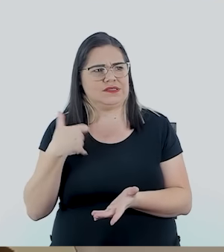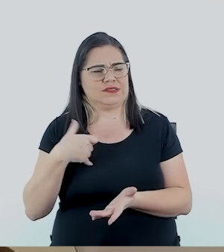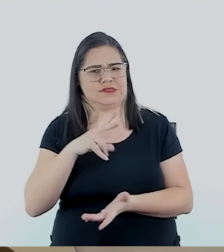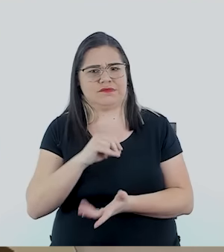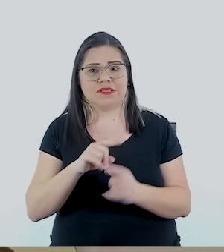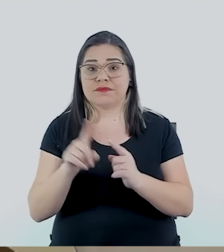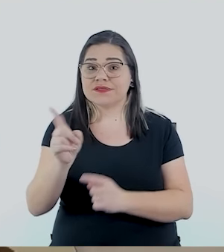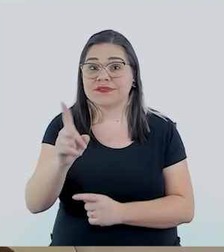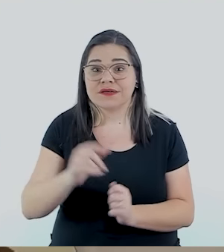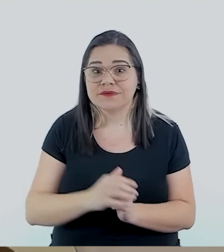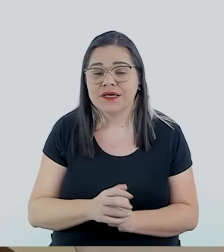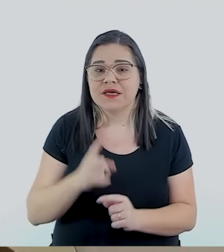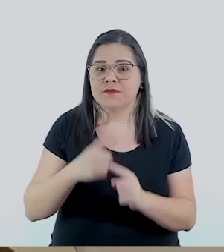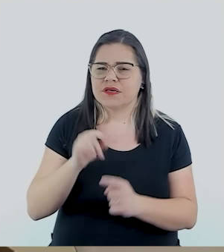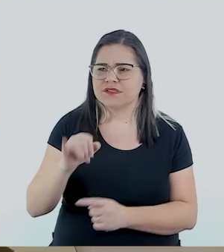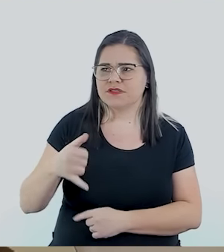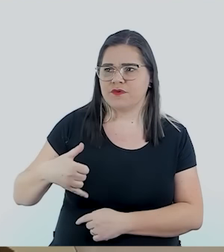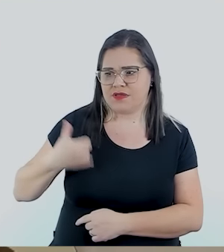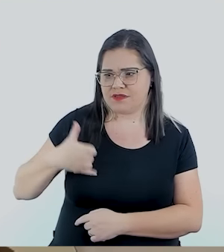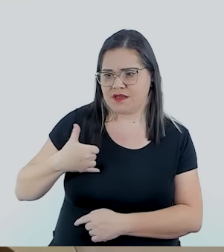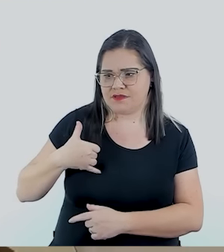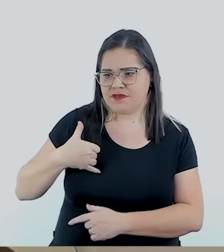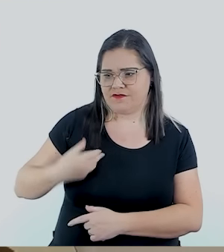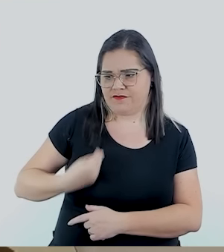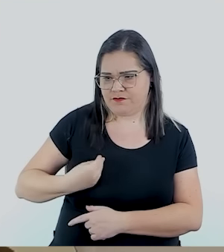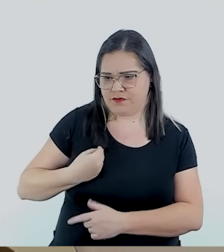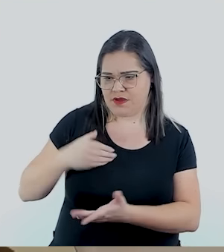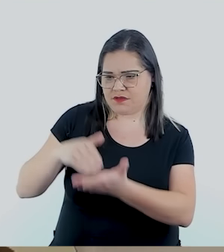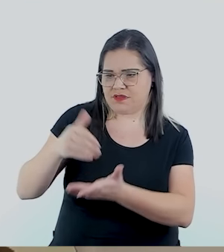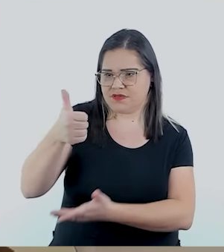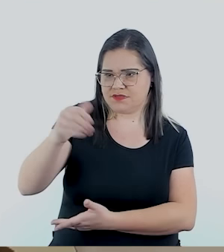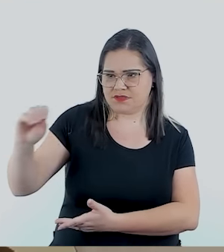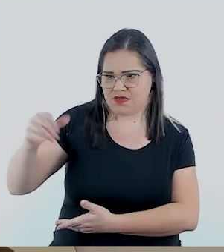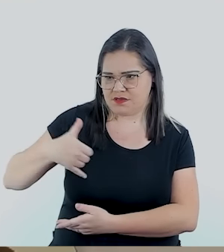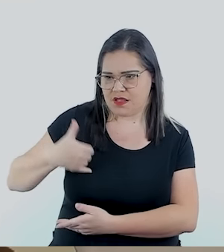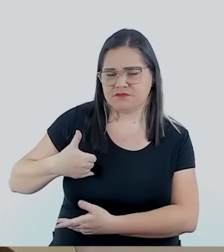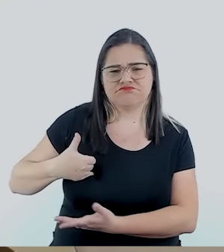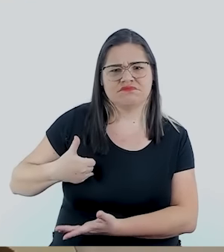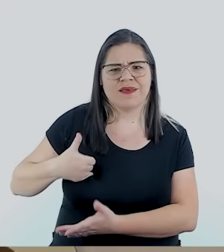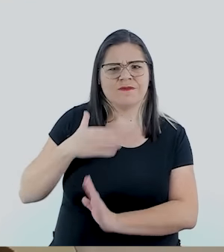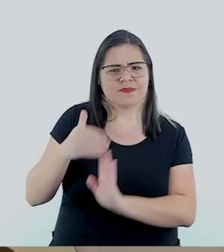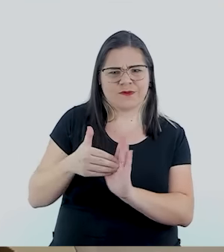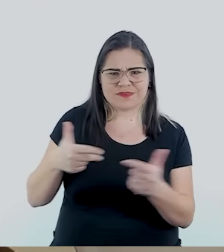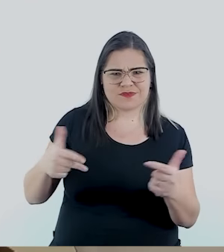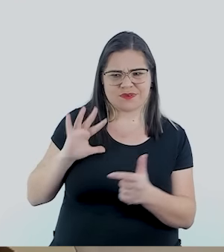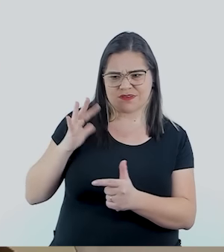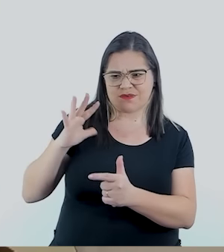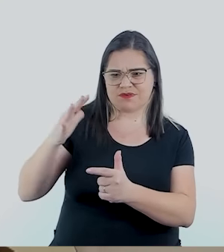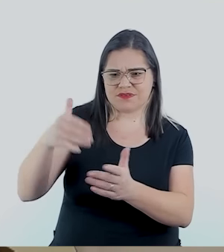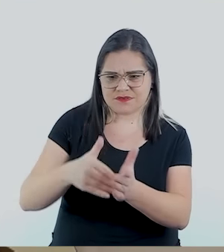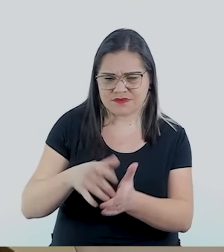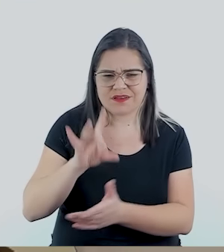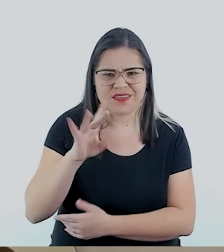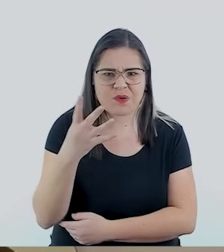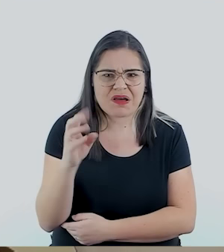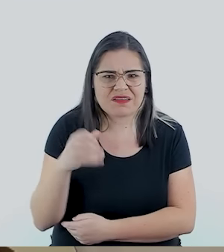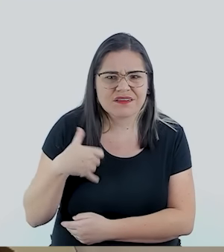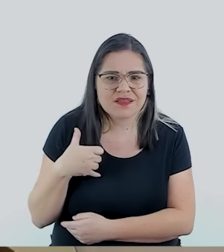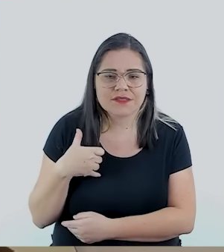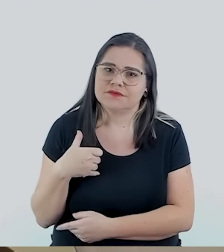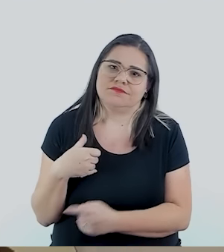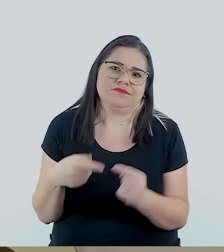ver não porque se eu vou viver até os 100 eu não posso pensar que tudo que eu tenho que construir aconteceu até os meus 40 anos